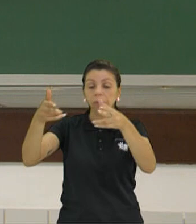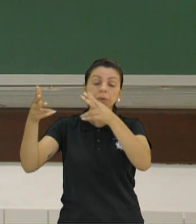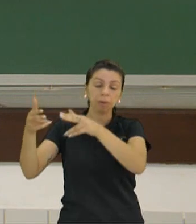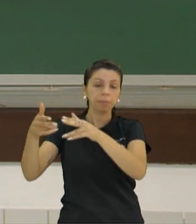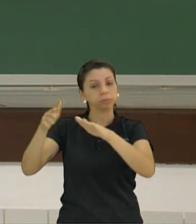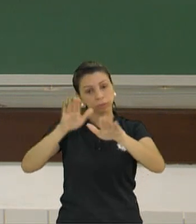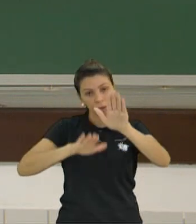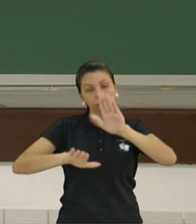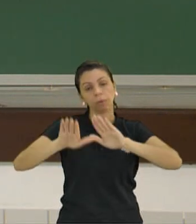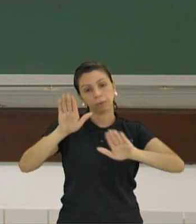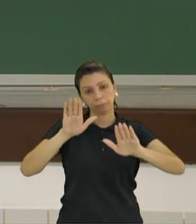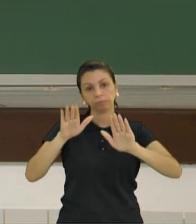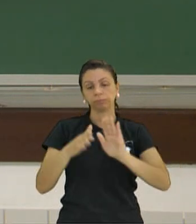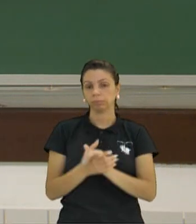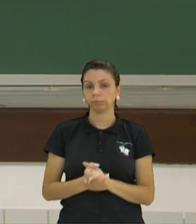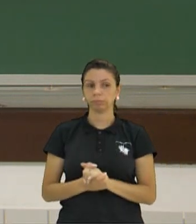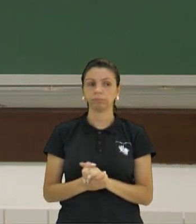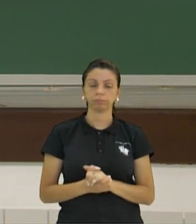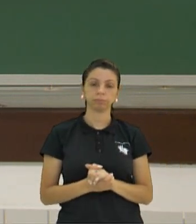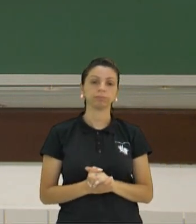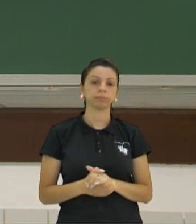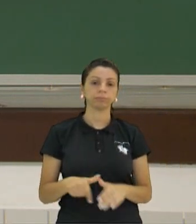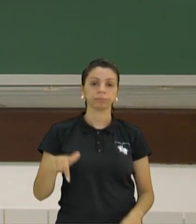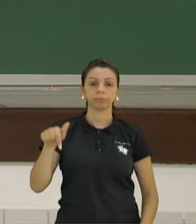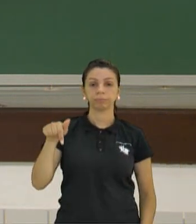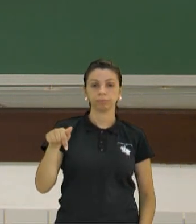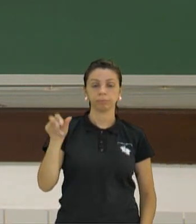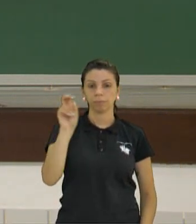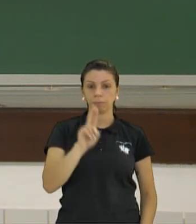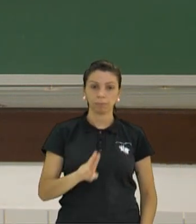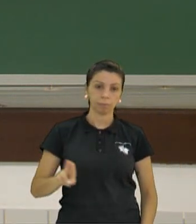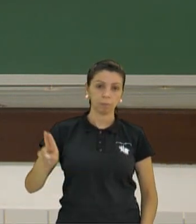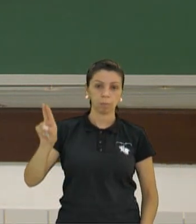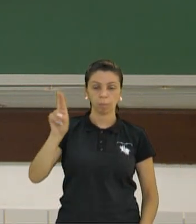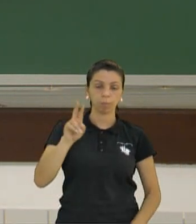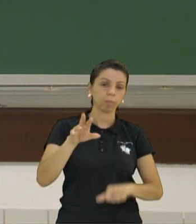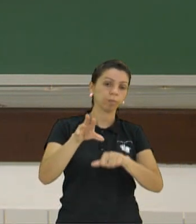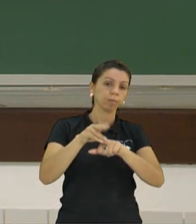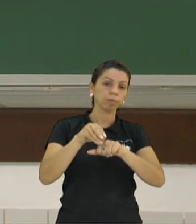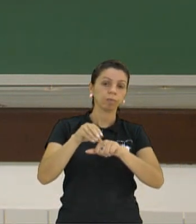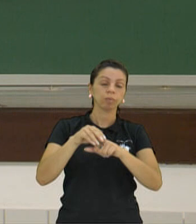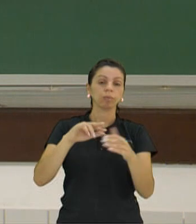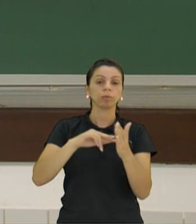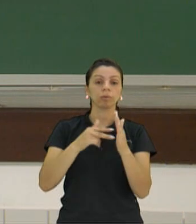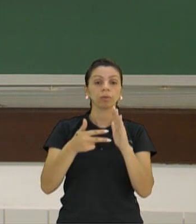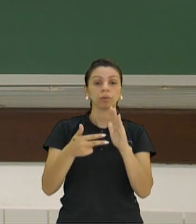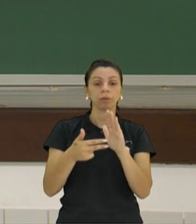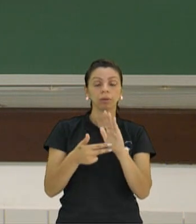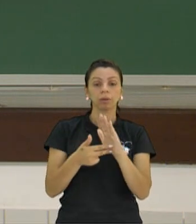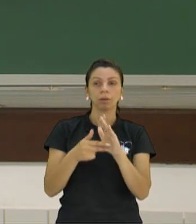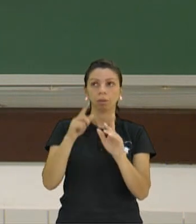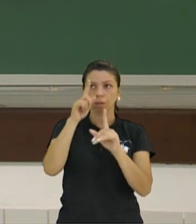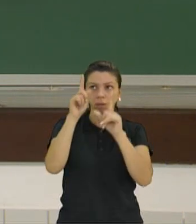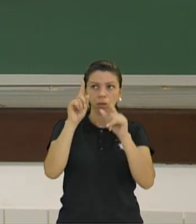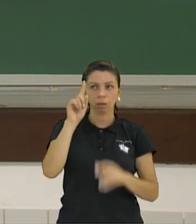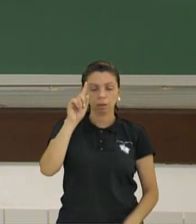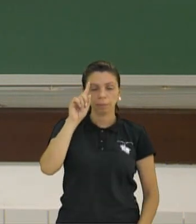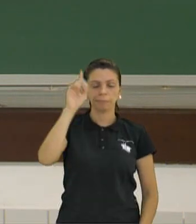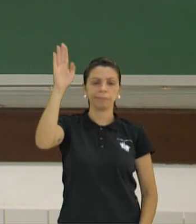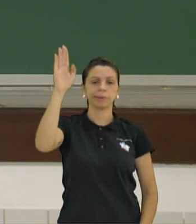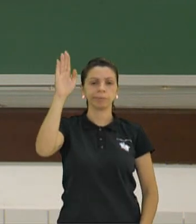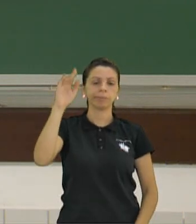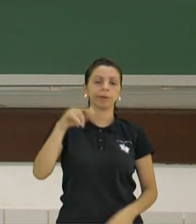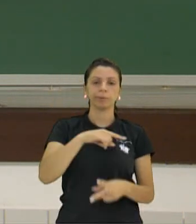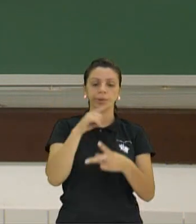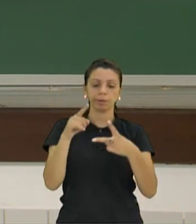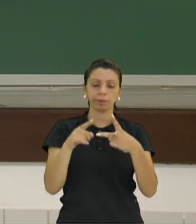muita calma e atenção. 7. Use seus conhecimentos sobre o que é a ideia principal e ideia secundária para construir